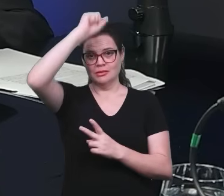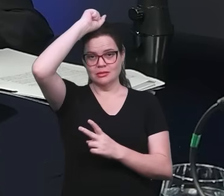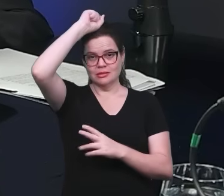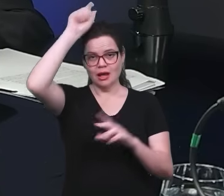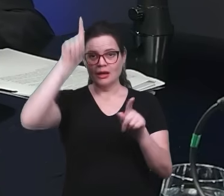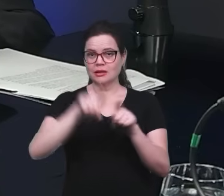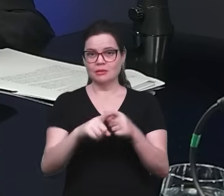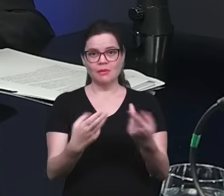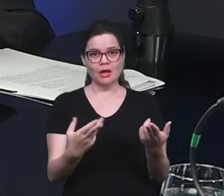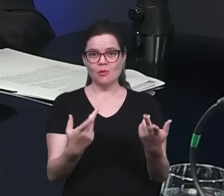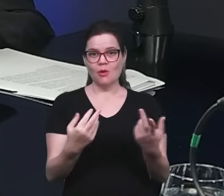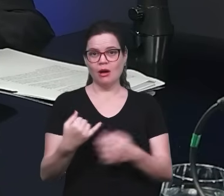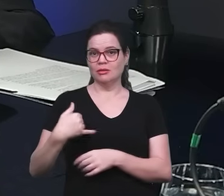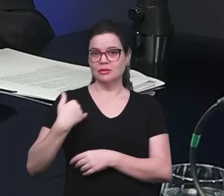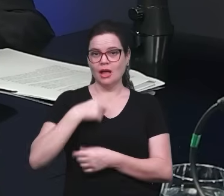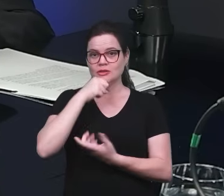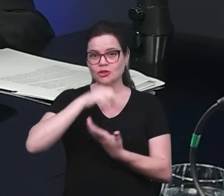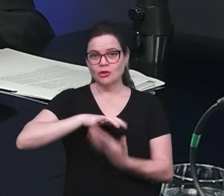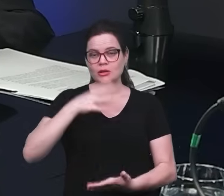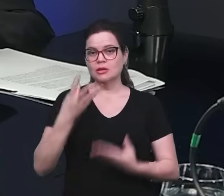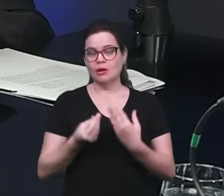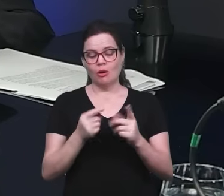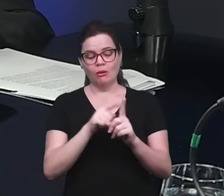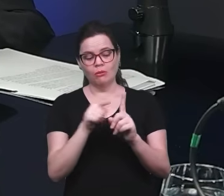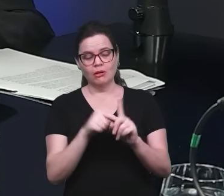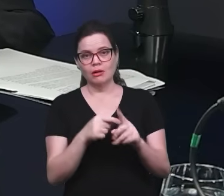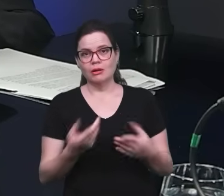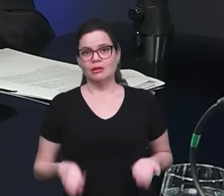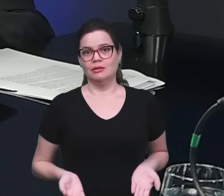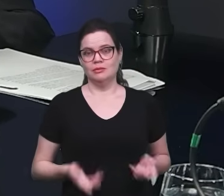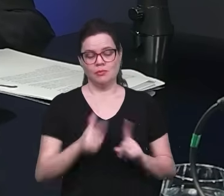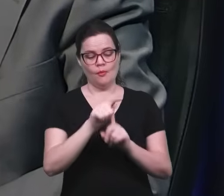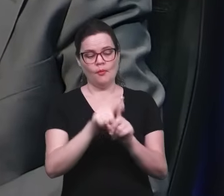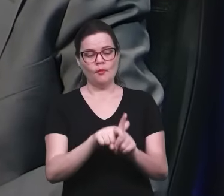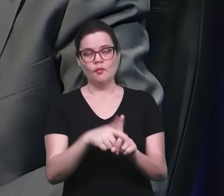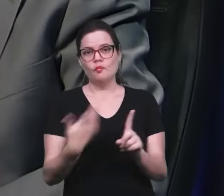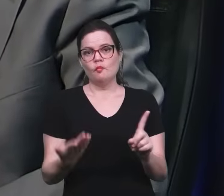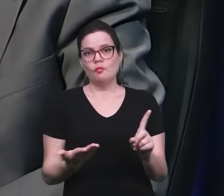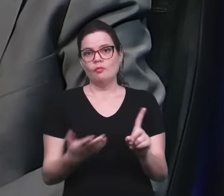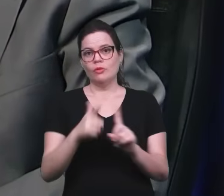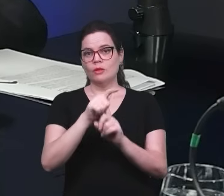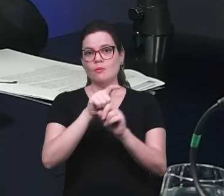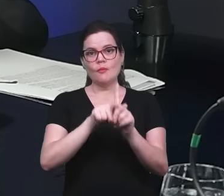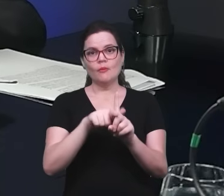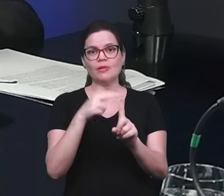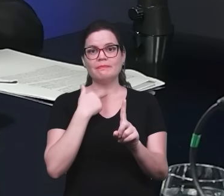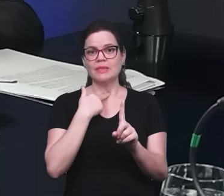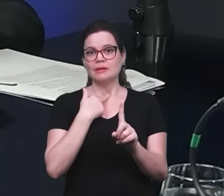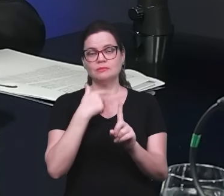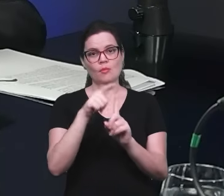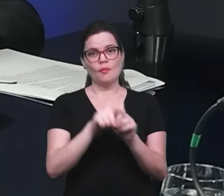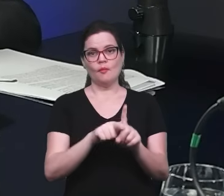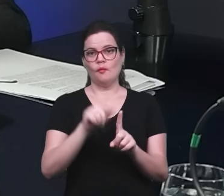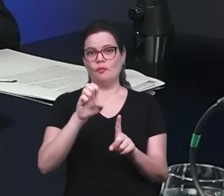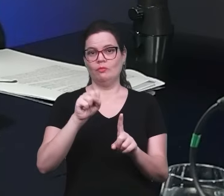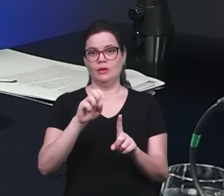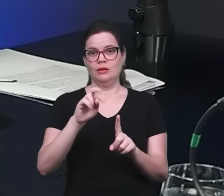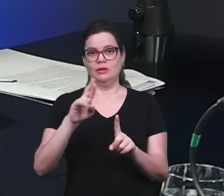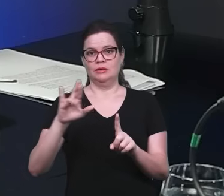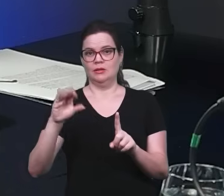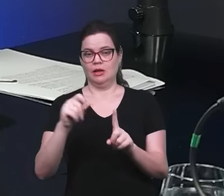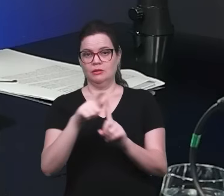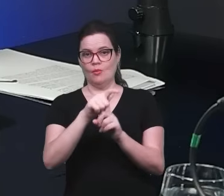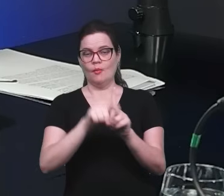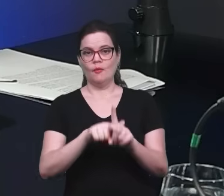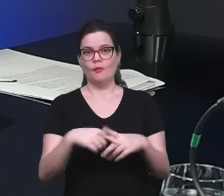ela não podia gerar. O nome Abrão... Ela era estéril. Ela era estéril. Abrão